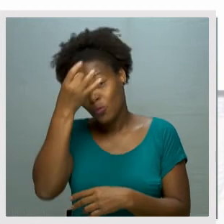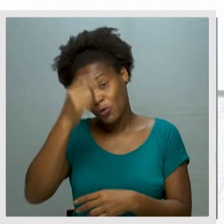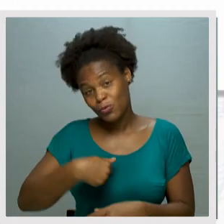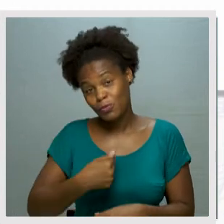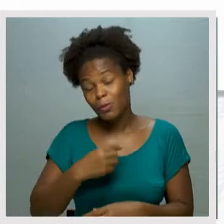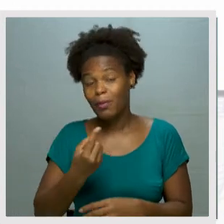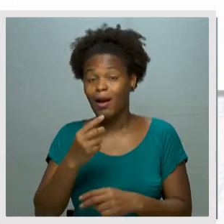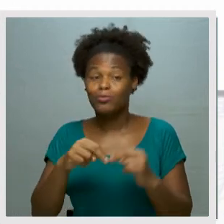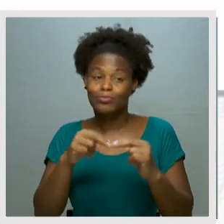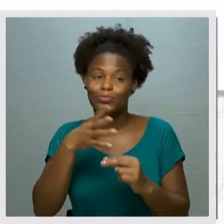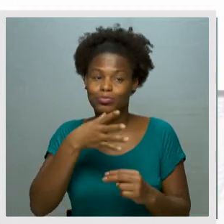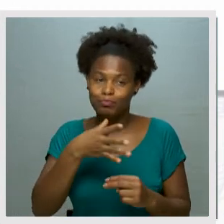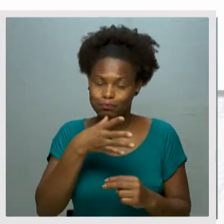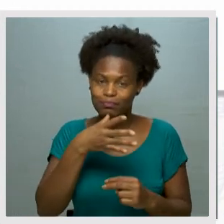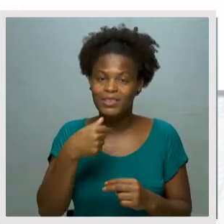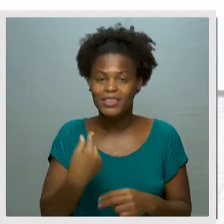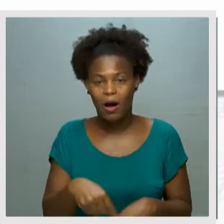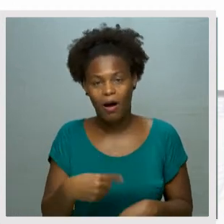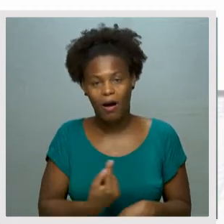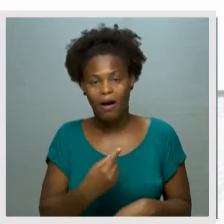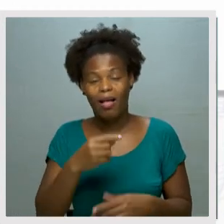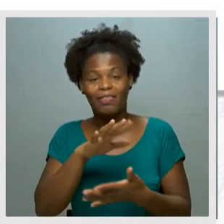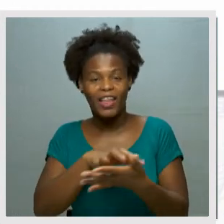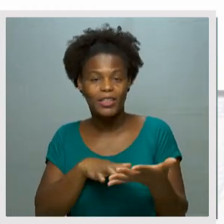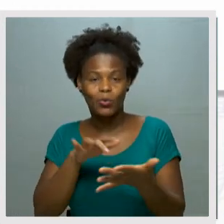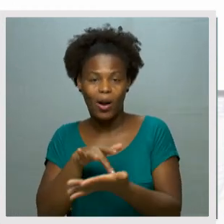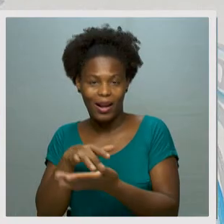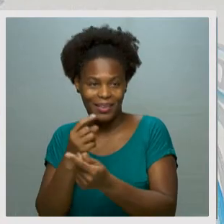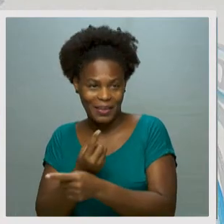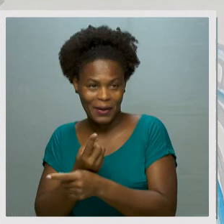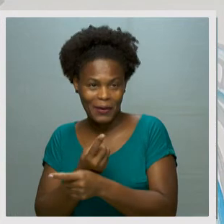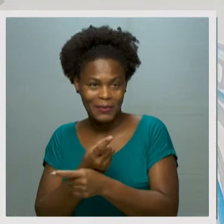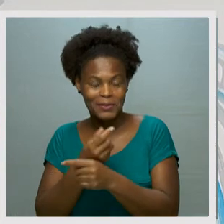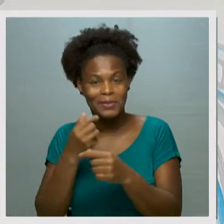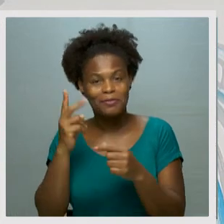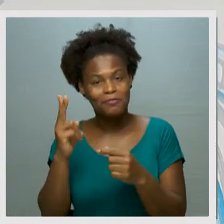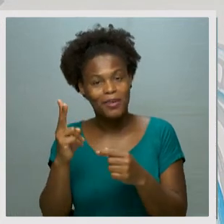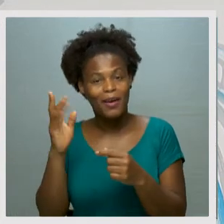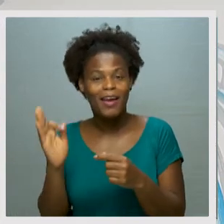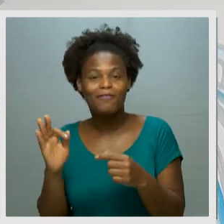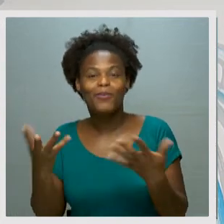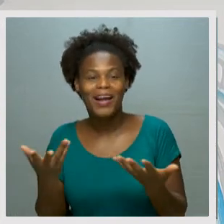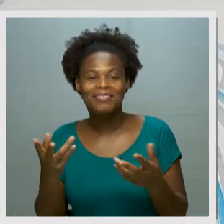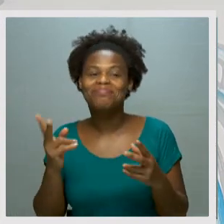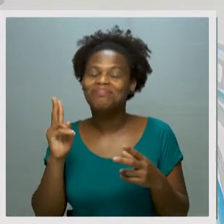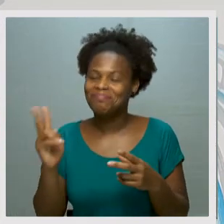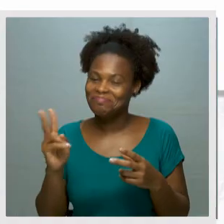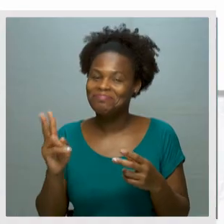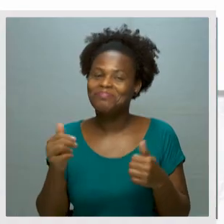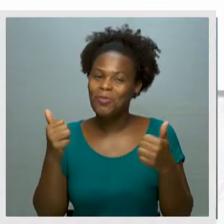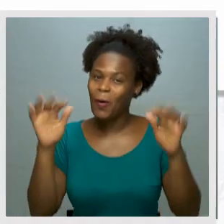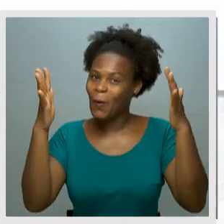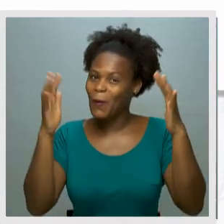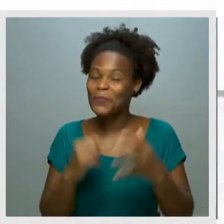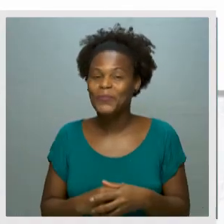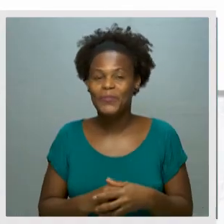subjetiva para construir narrativas ficcionais são textos literários. Certo ou errado? Certíssimo. Muito